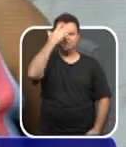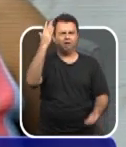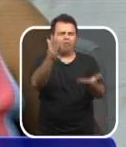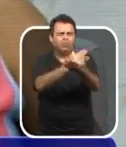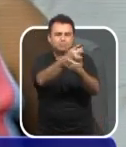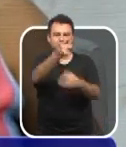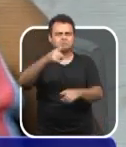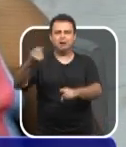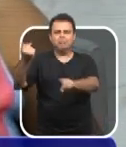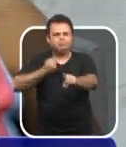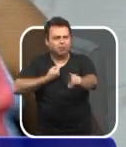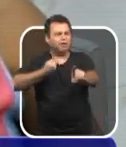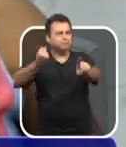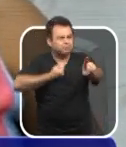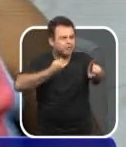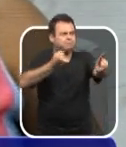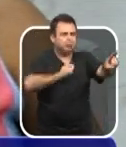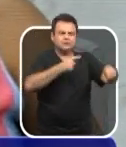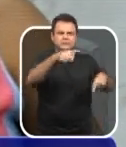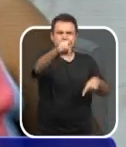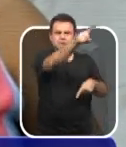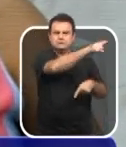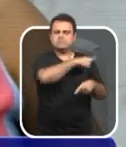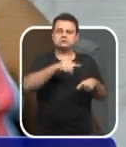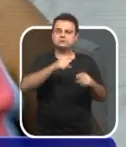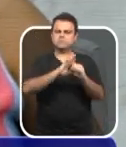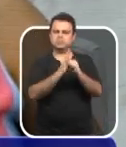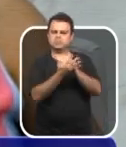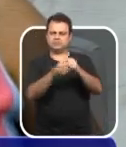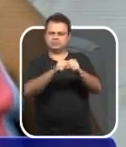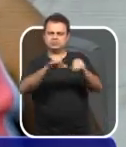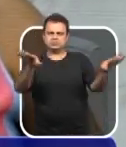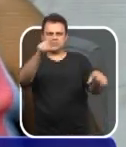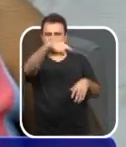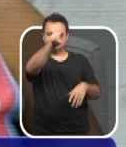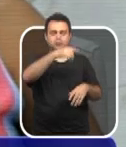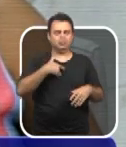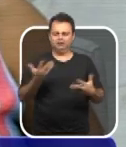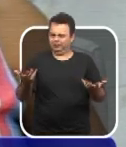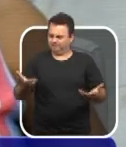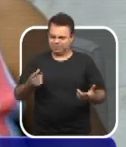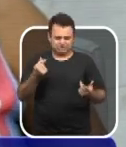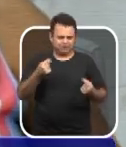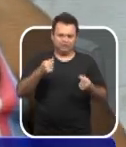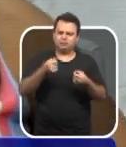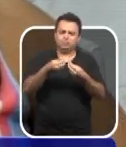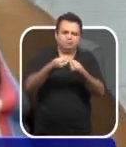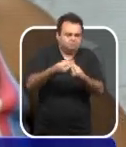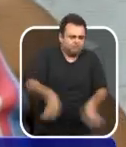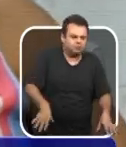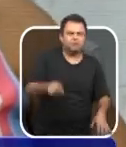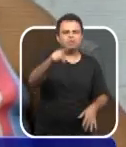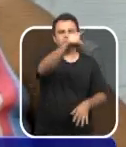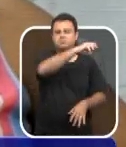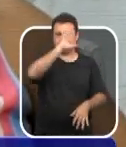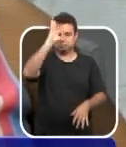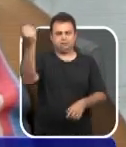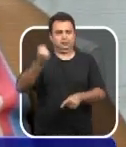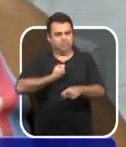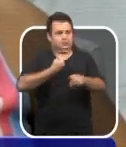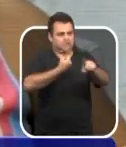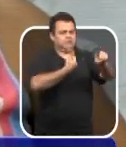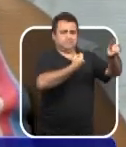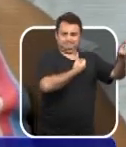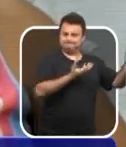pessoas se matando diante de uma pandemia, que perderam tudo. Isso é saúde mental, é saúde pública. E os municípios, né, eles